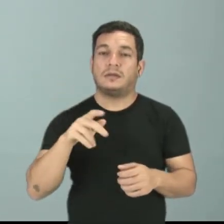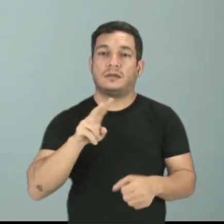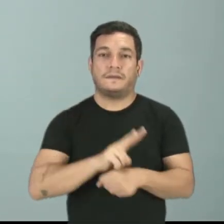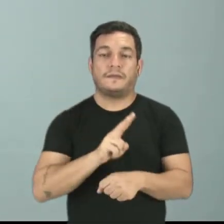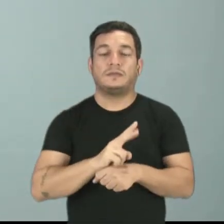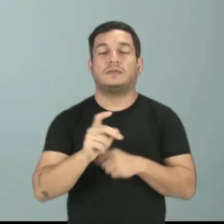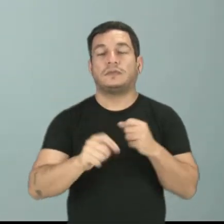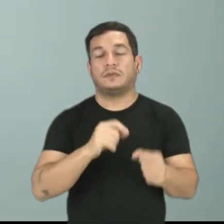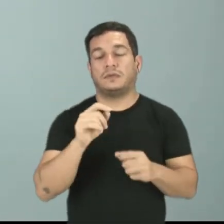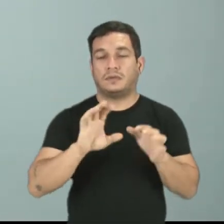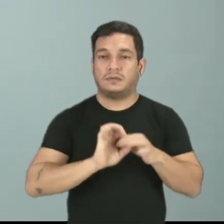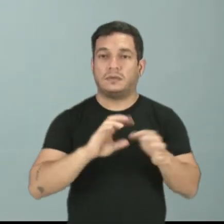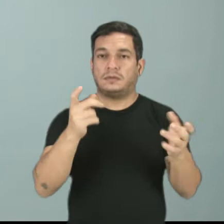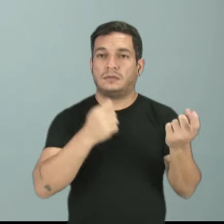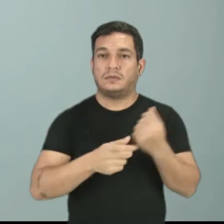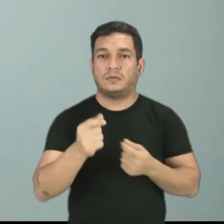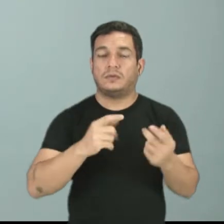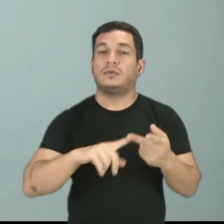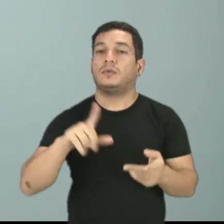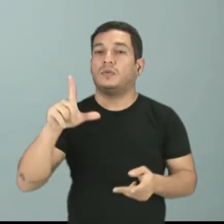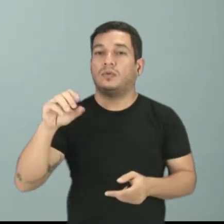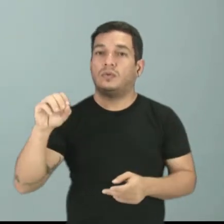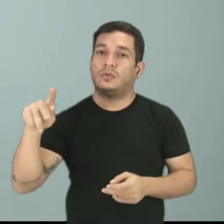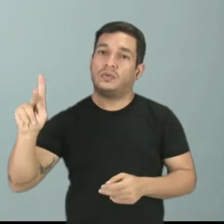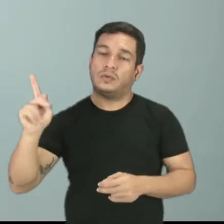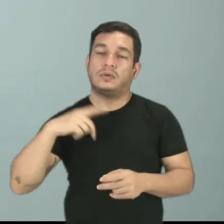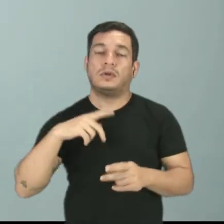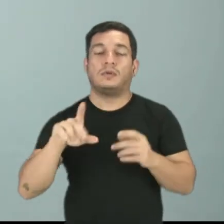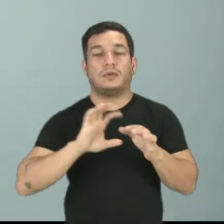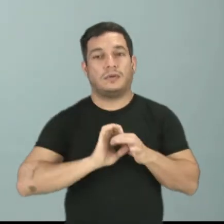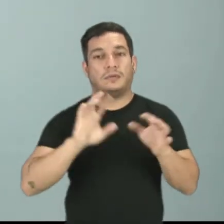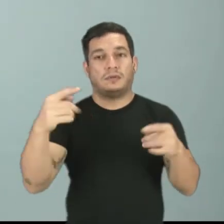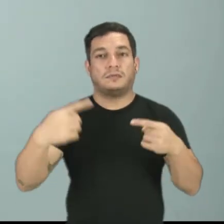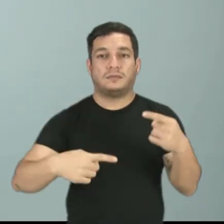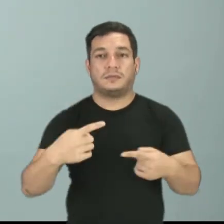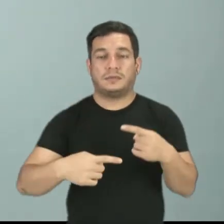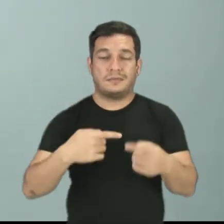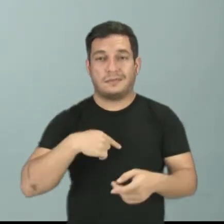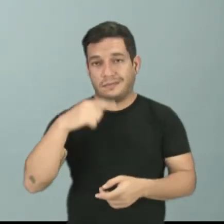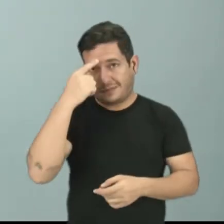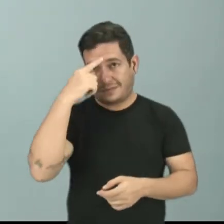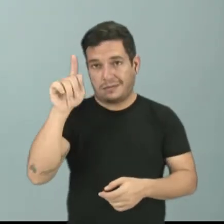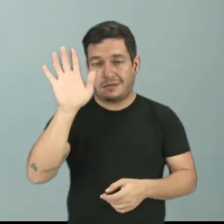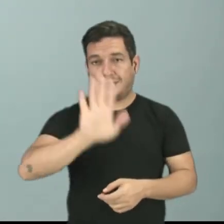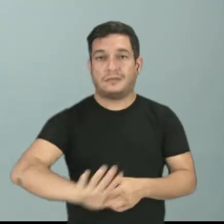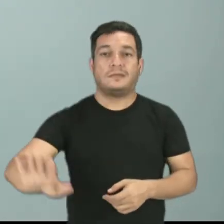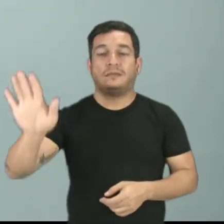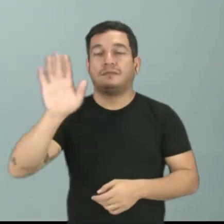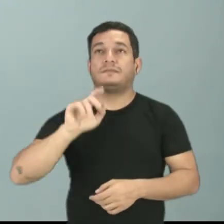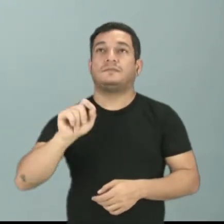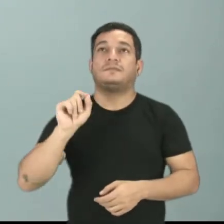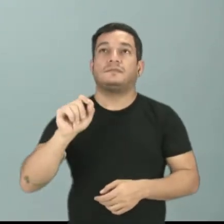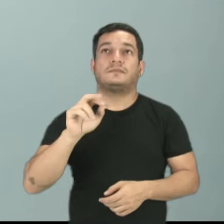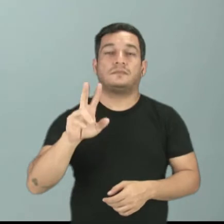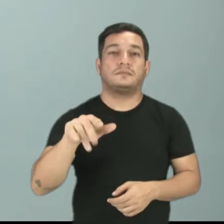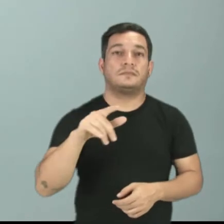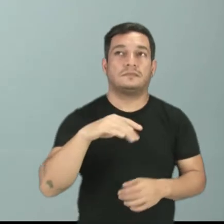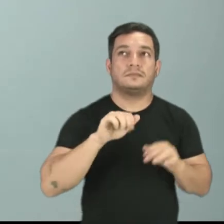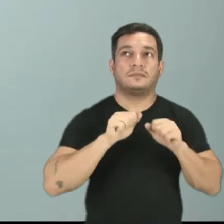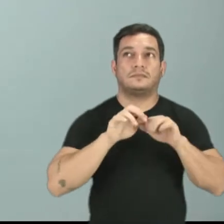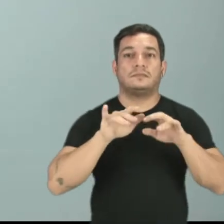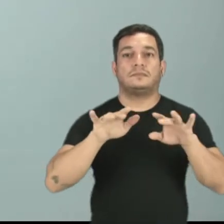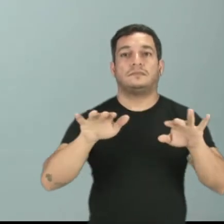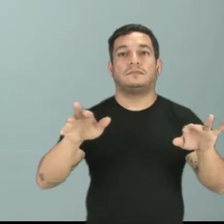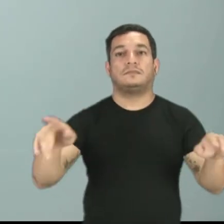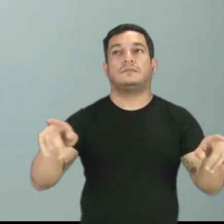econômico e o Locke ele vai defender o liberalismo político. Essa ideia liberal, ela se